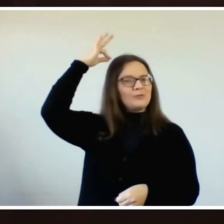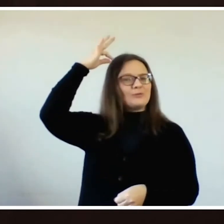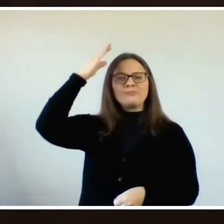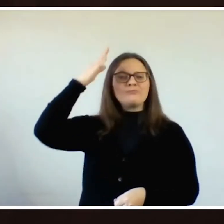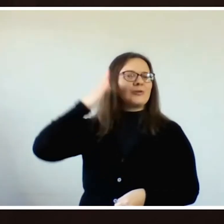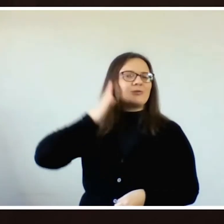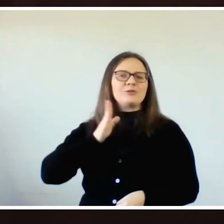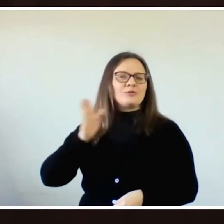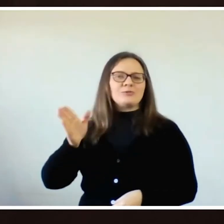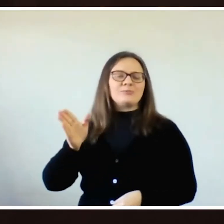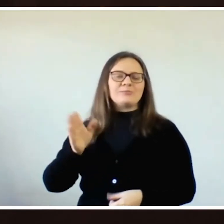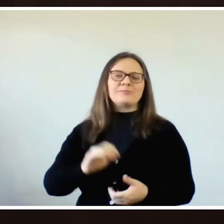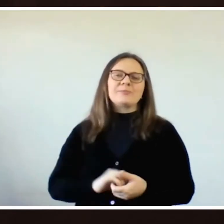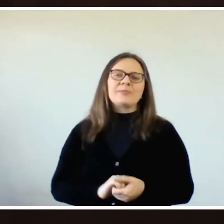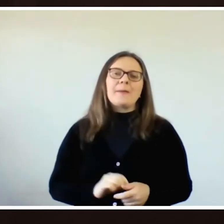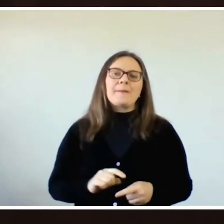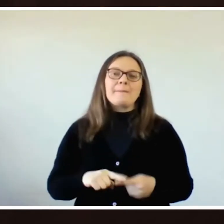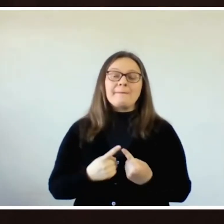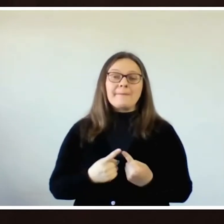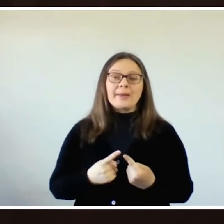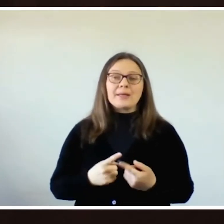lá. Então,